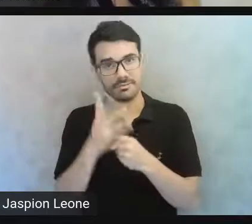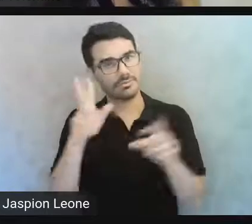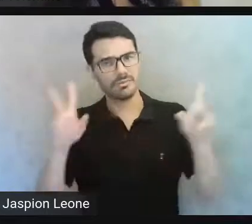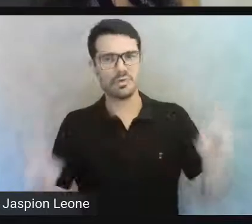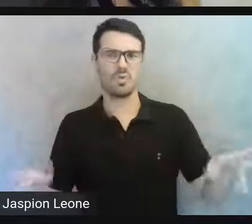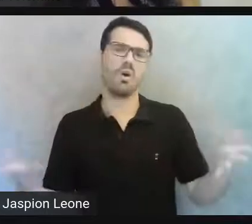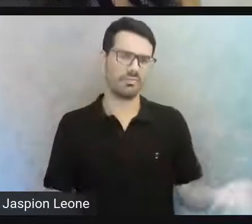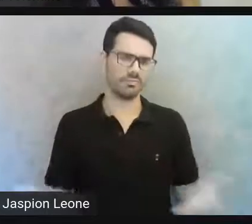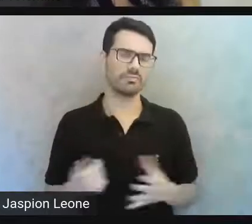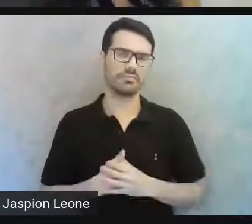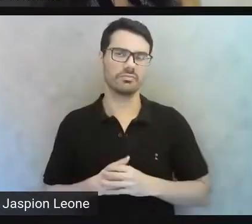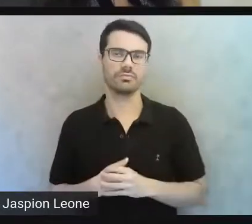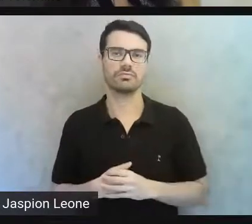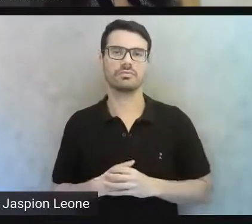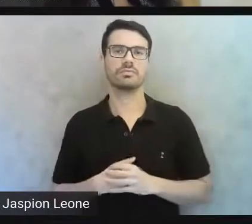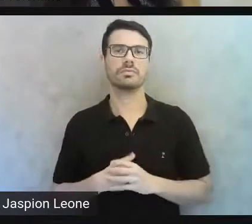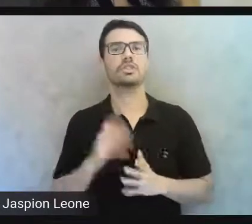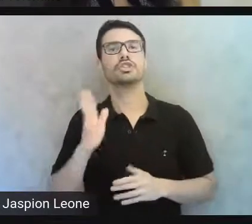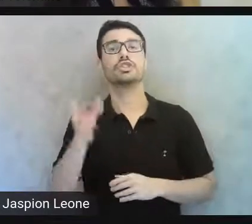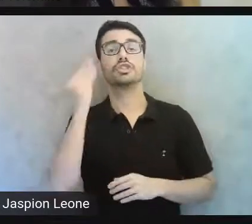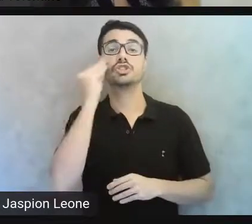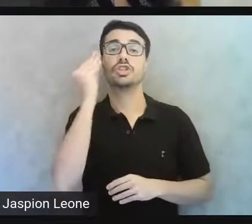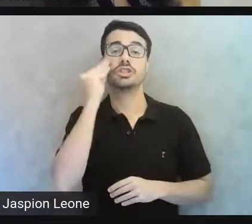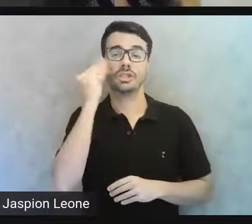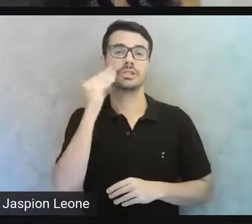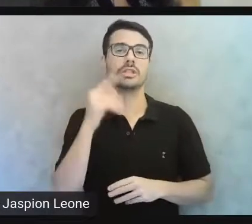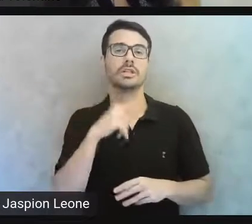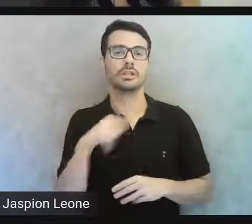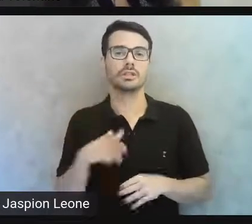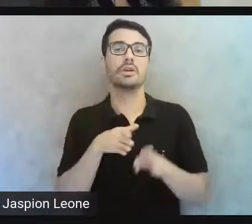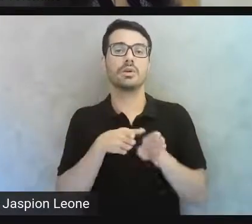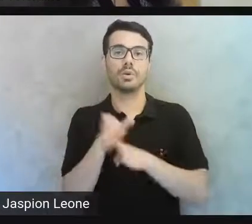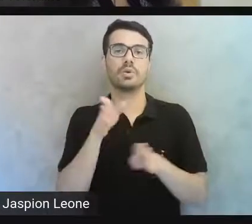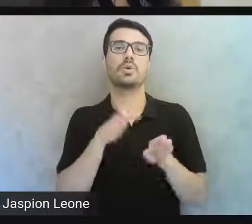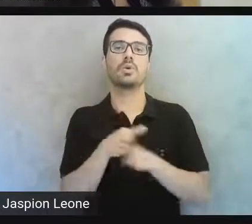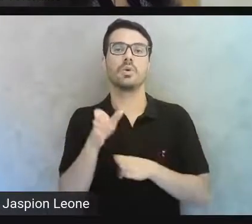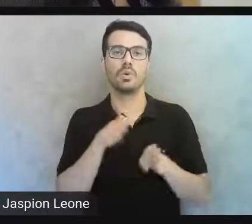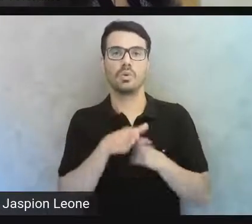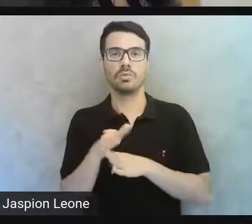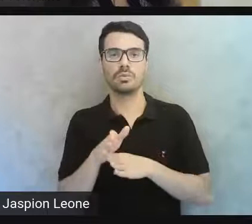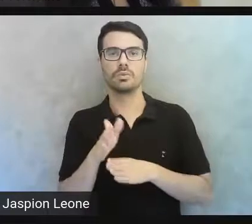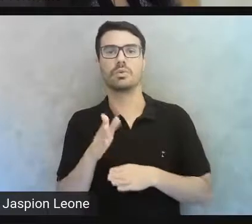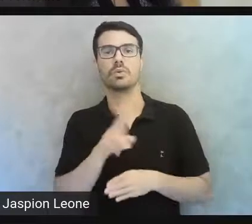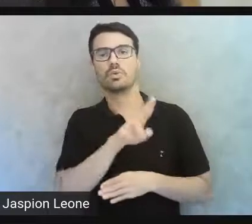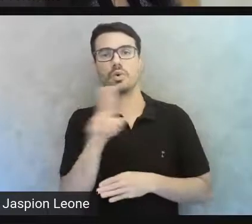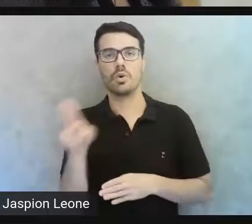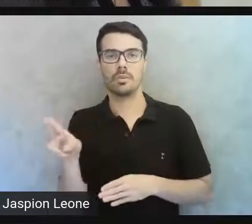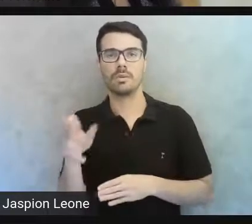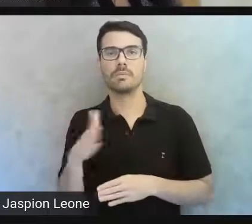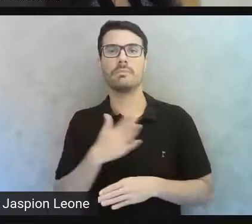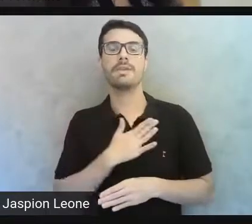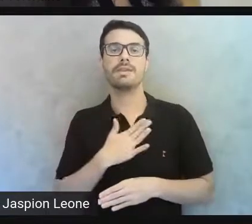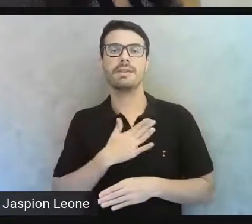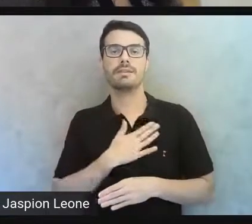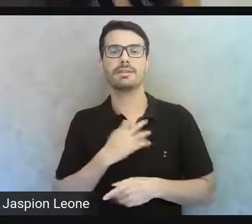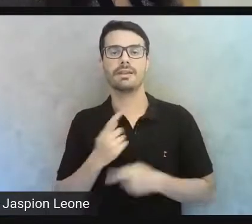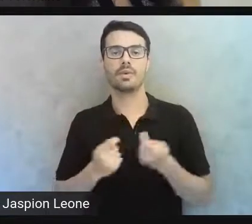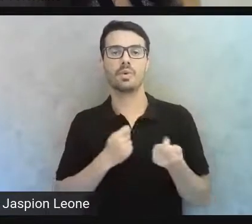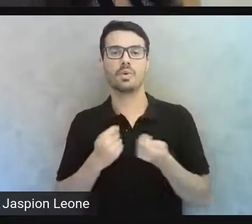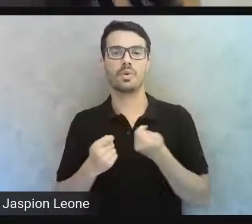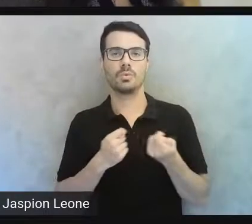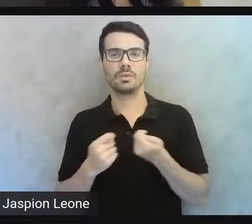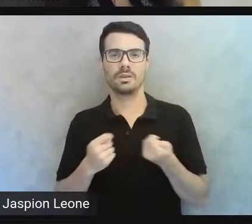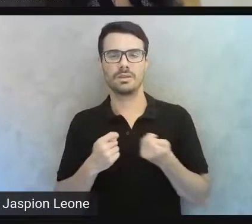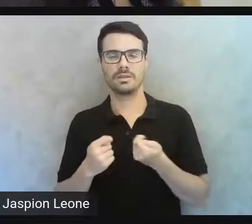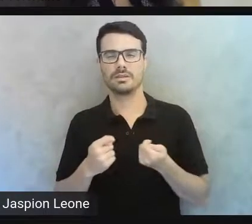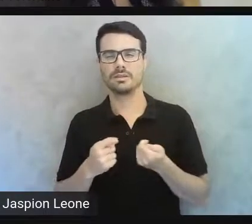Então, eu já testei e já recomendei algumas vezes o Minhas Economias, né? O que se não me engano, é